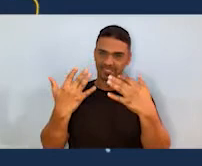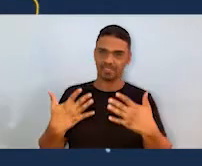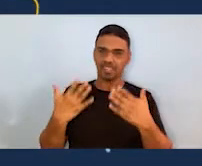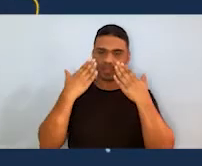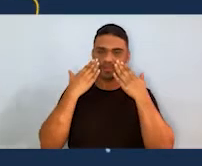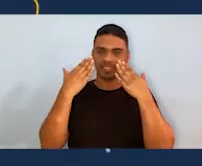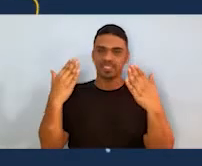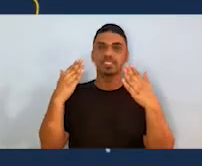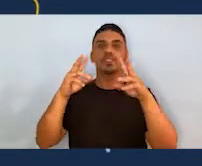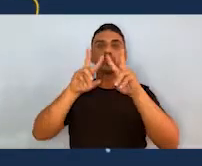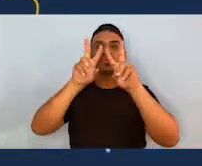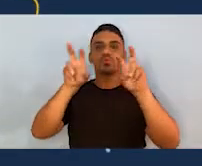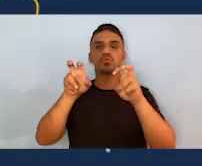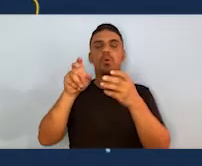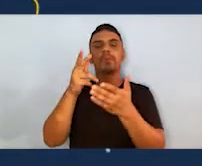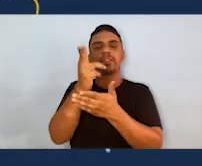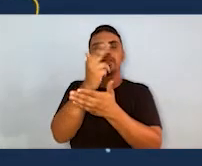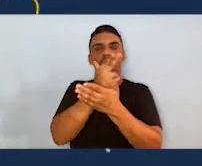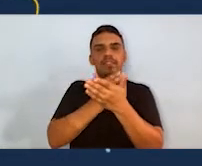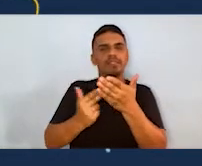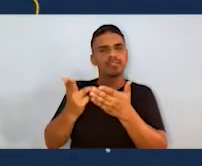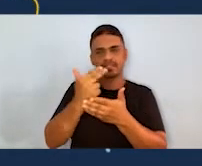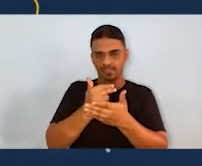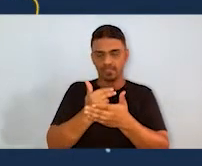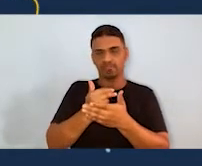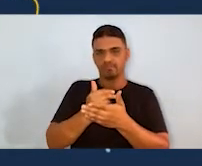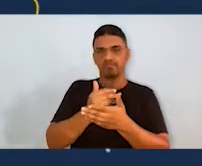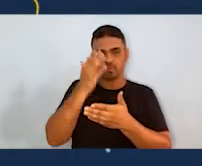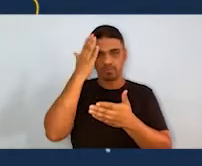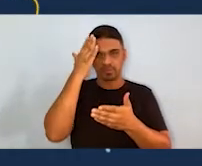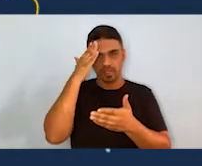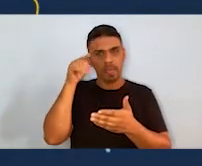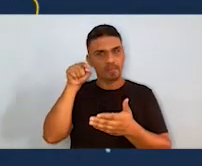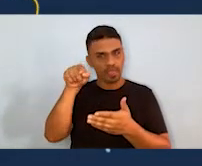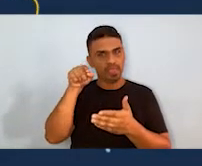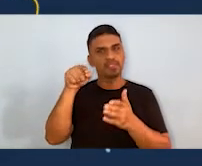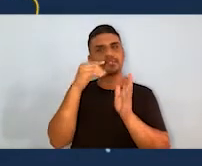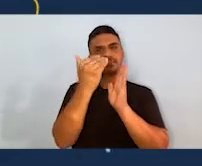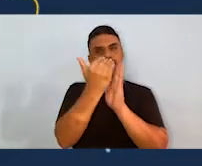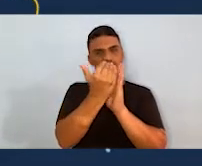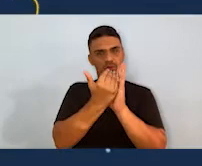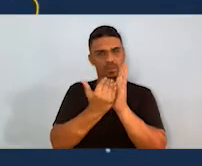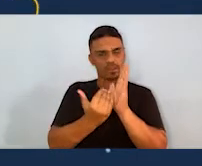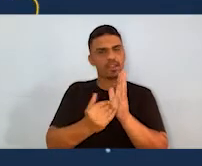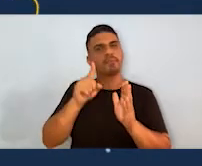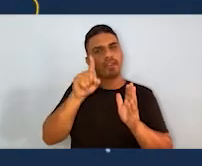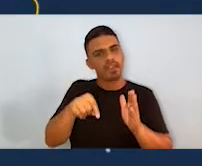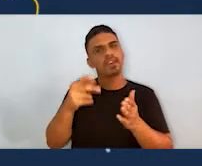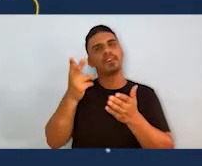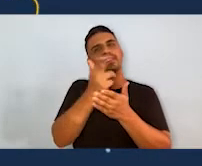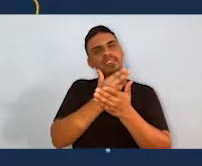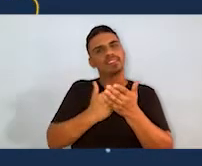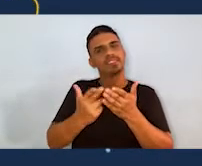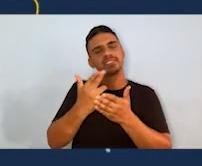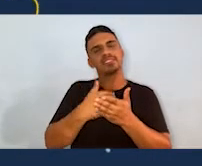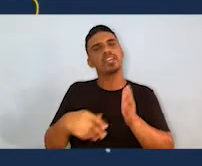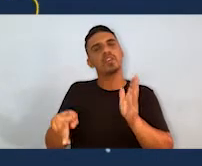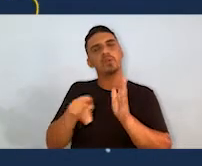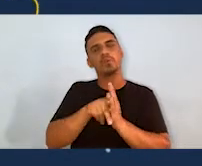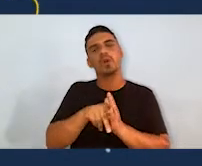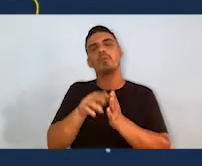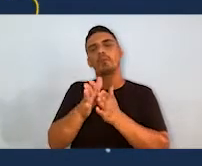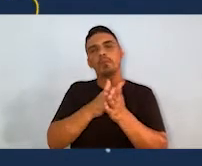na apresentação sobre desenho. Pixel art é desenho, tanto quanto, sei lá, você fazer pintura